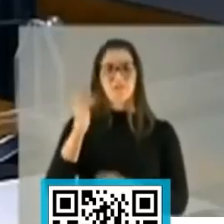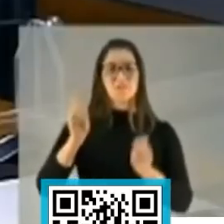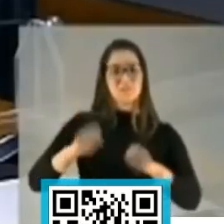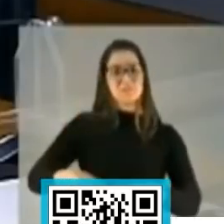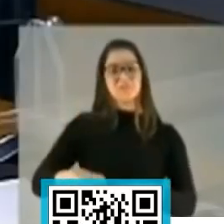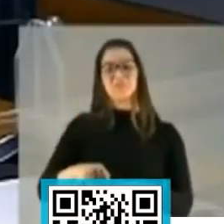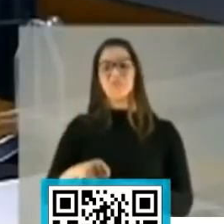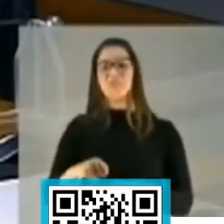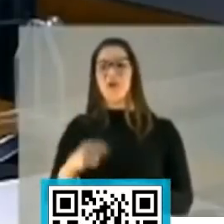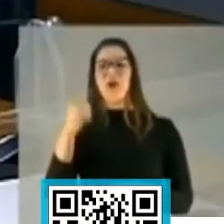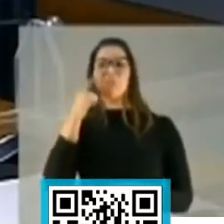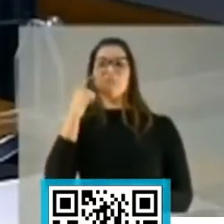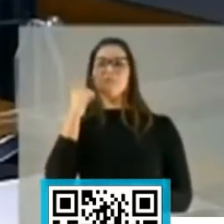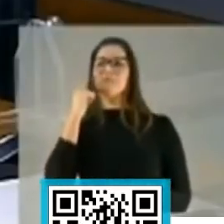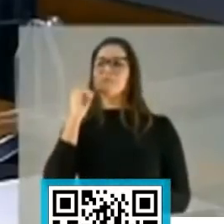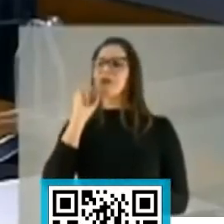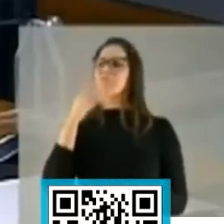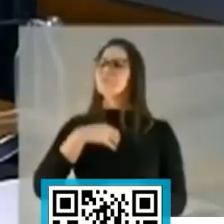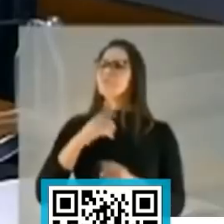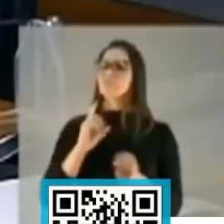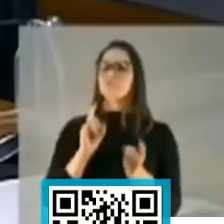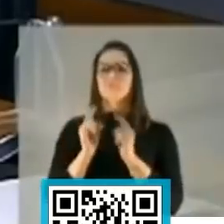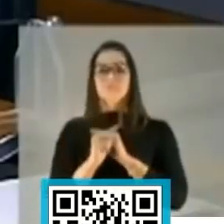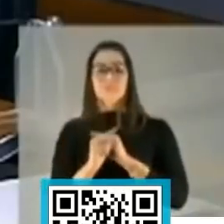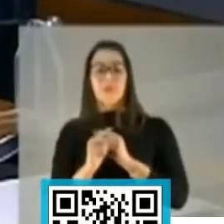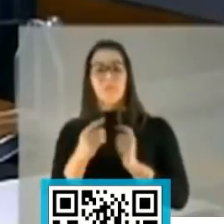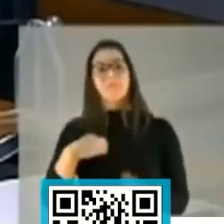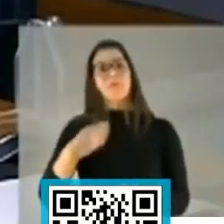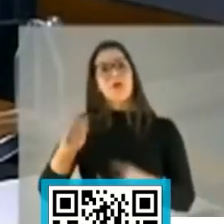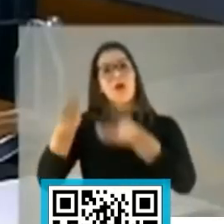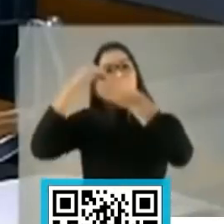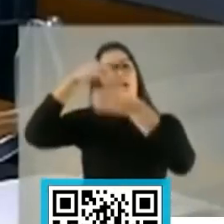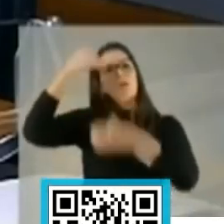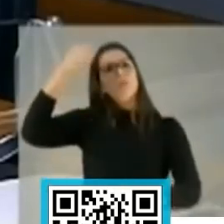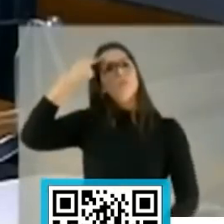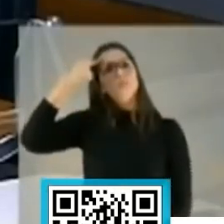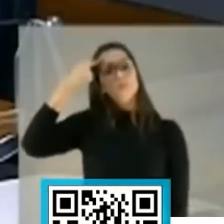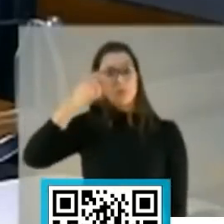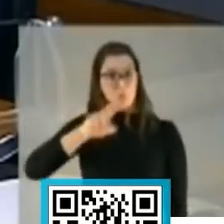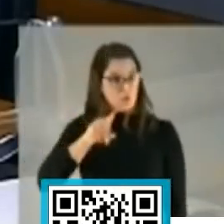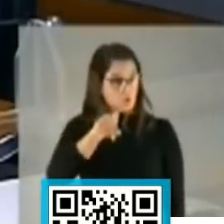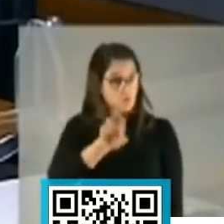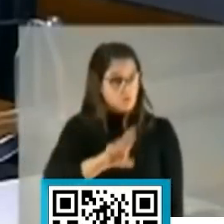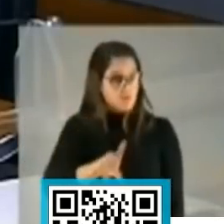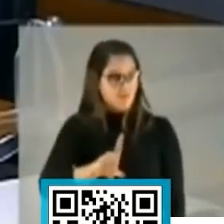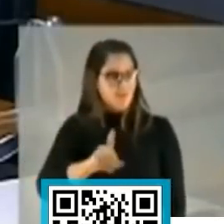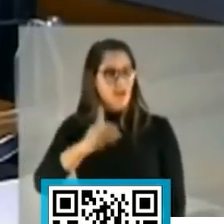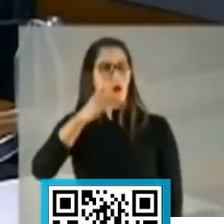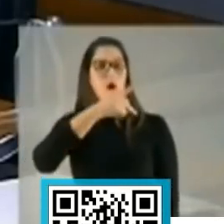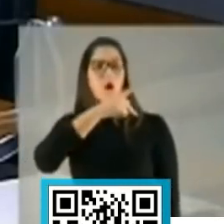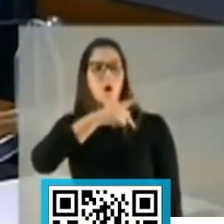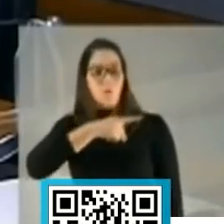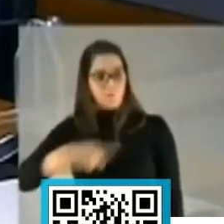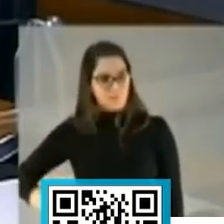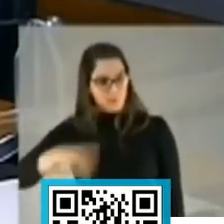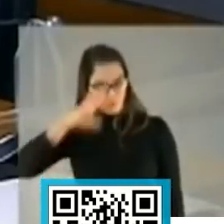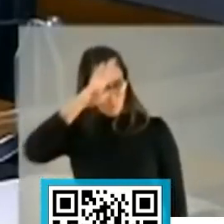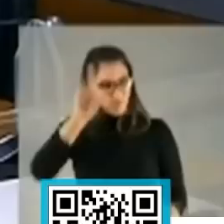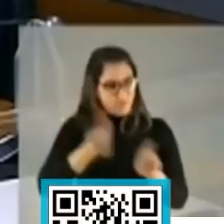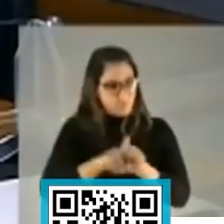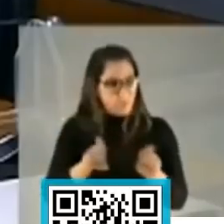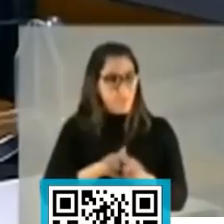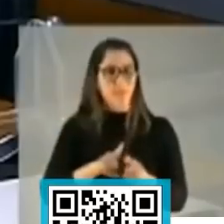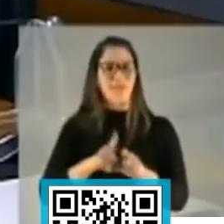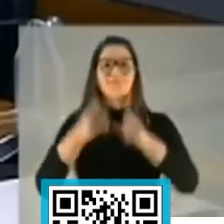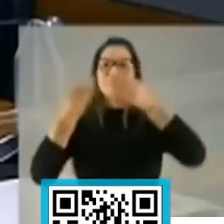as pessoas porque as pessoas colocam no seu inconsciente e Nossa Senhora que faz isso o Presidente da República faz isso diariamente as pessoas